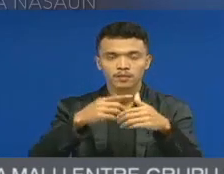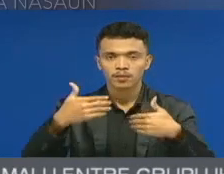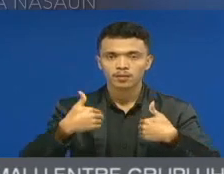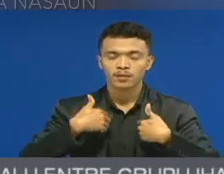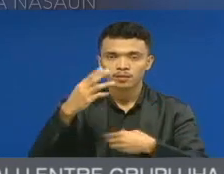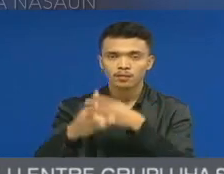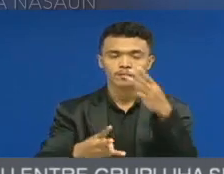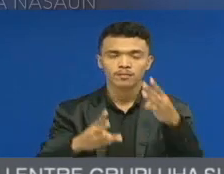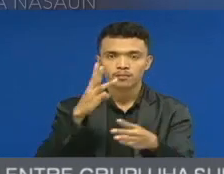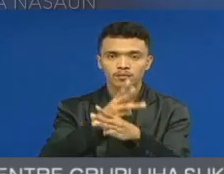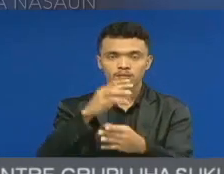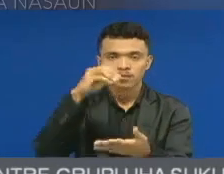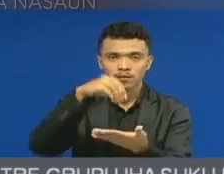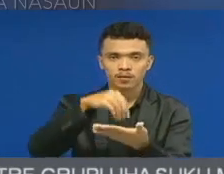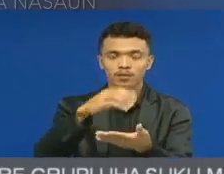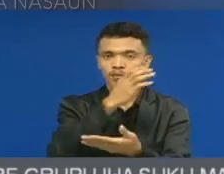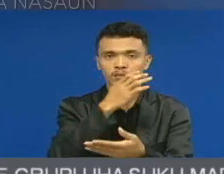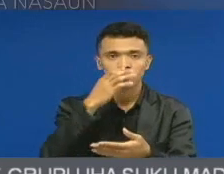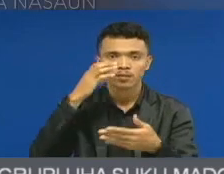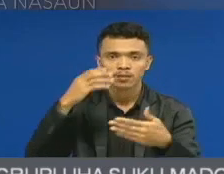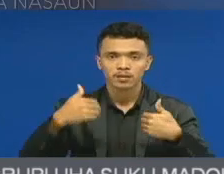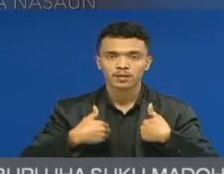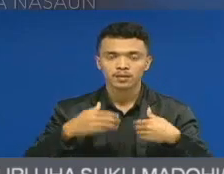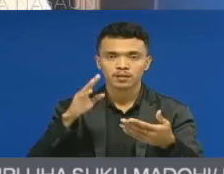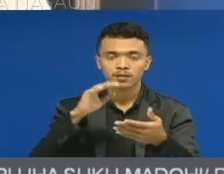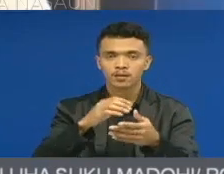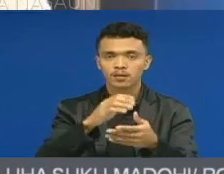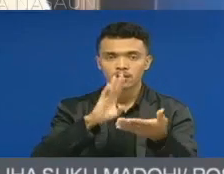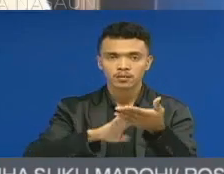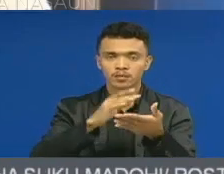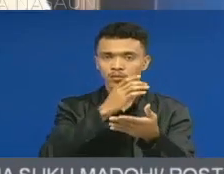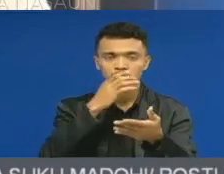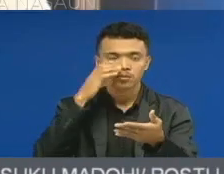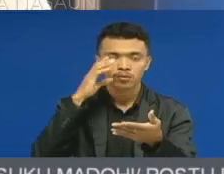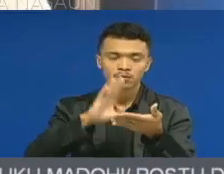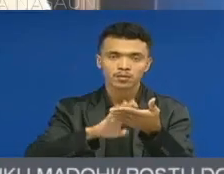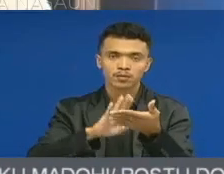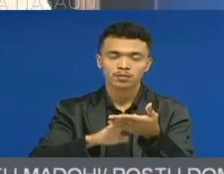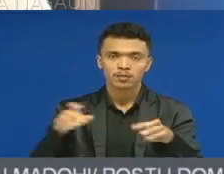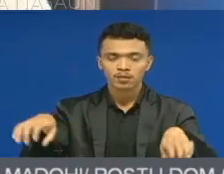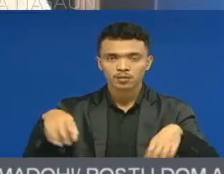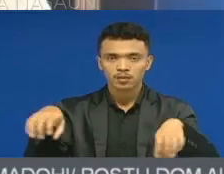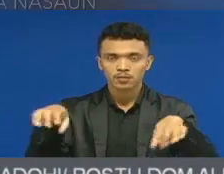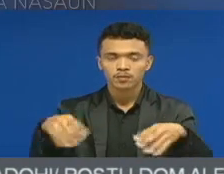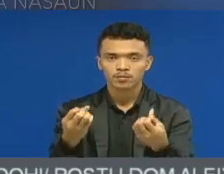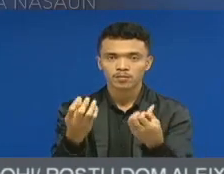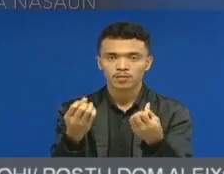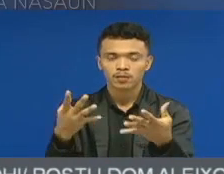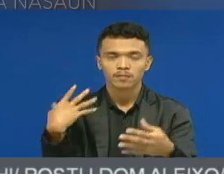hatama permacultura e programa to escolar. E no mo sia serviço lubikira nebe ita